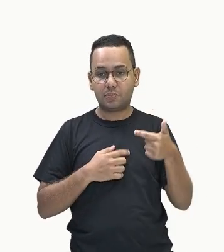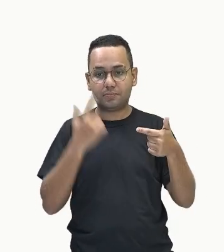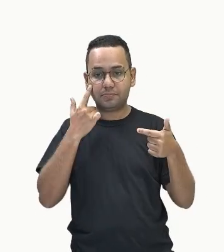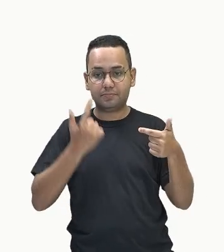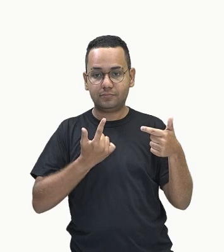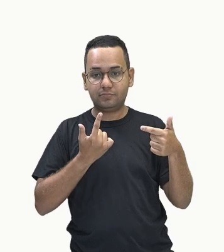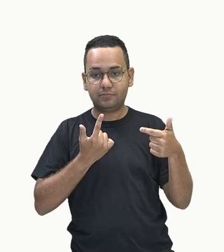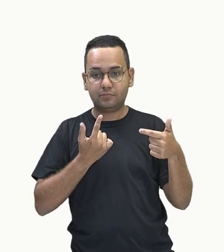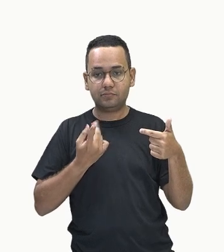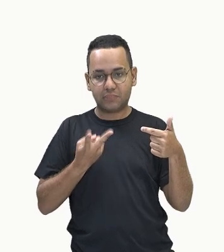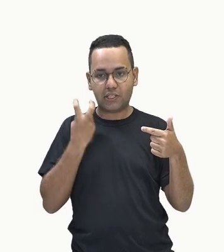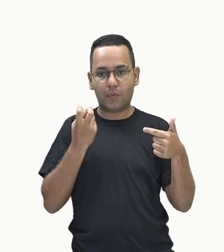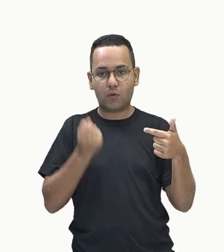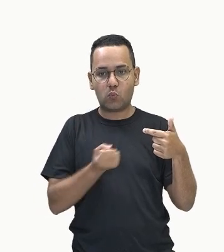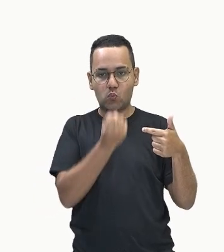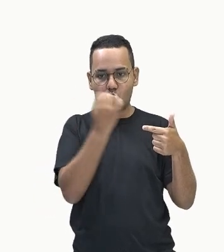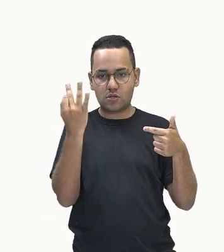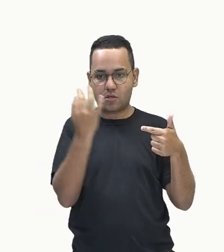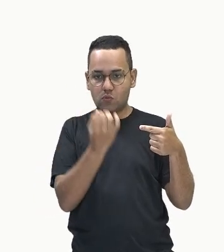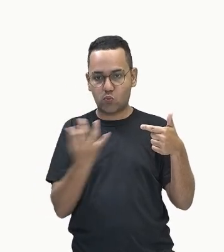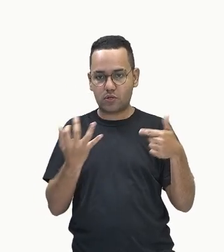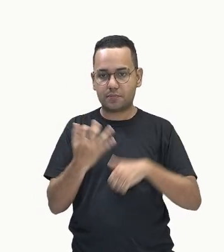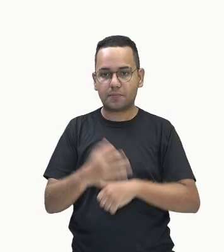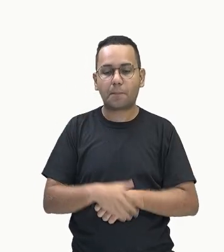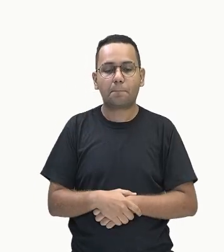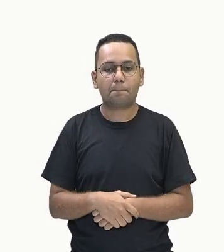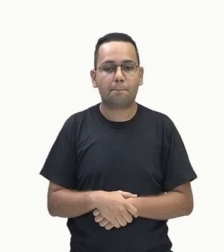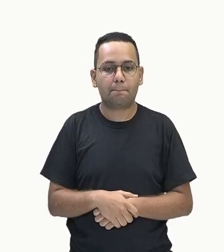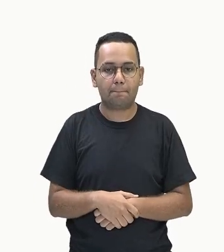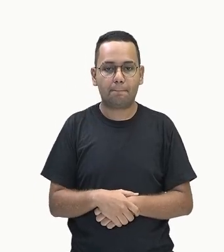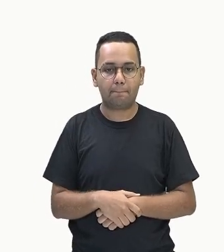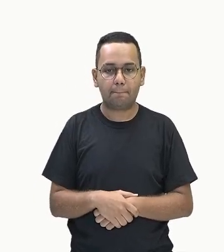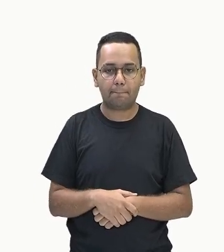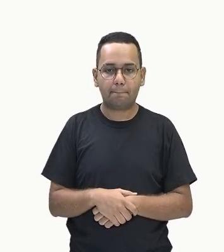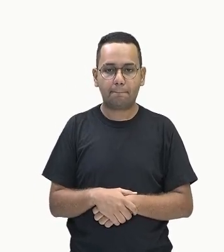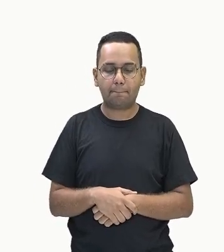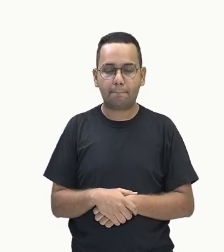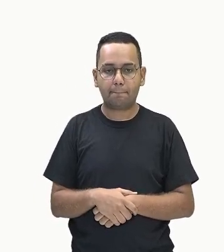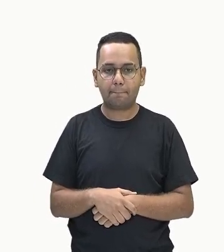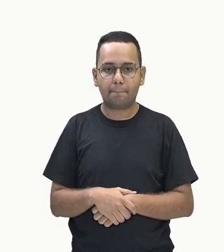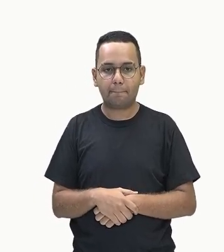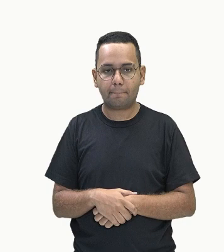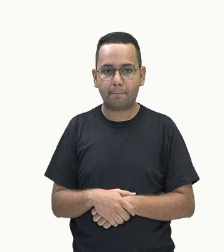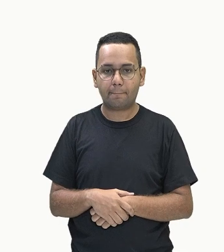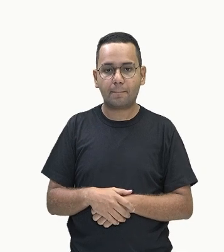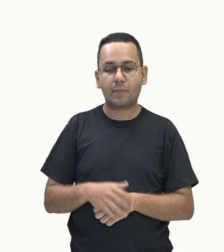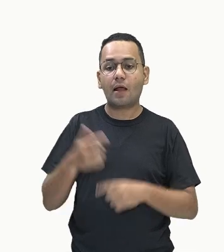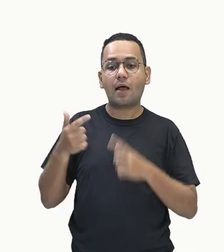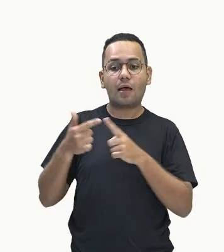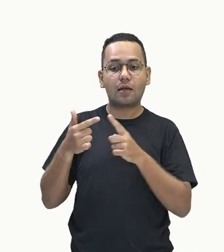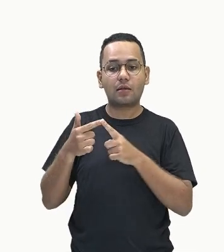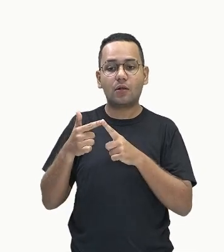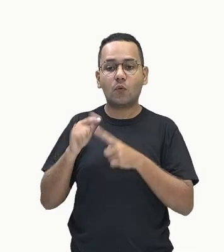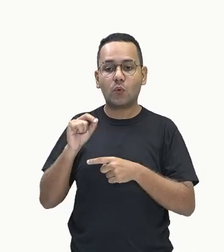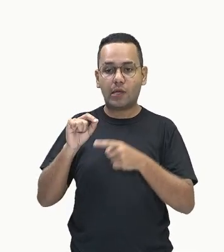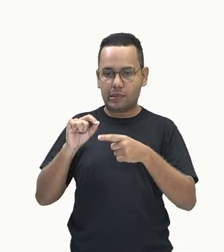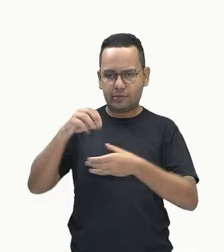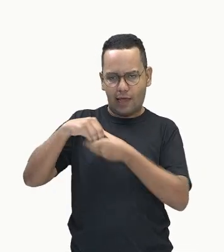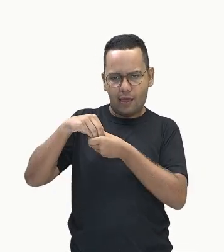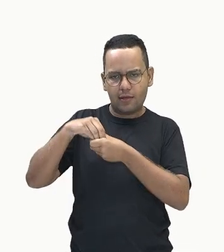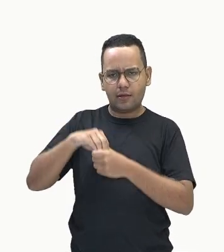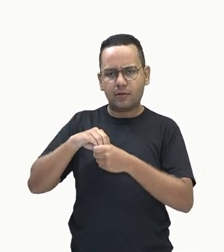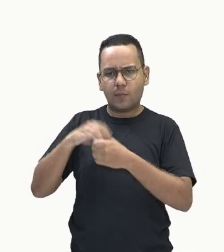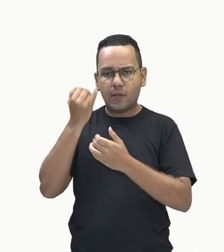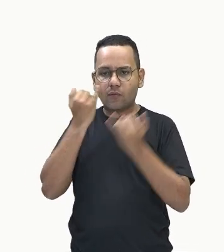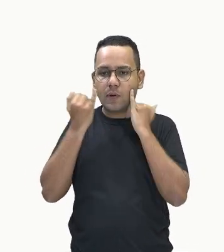a segunda camada de células. Nesse caso, nós temos um epitélio do tipo estratificado,